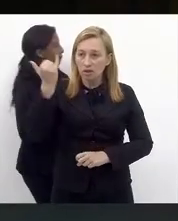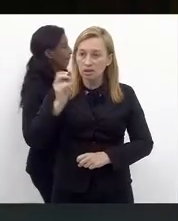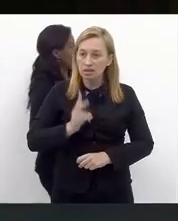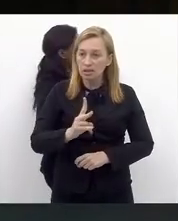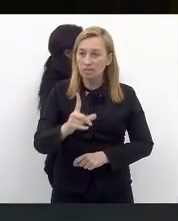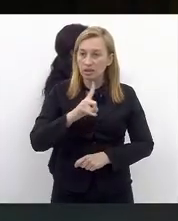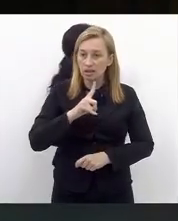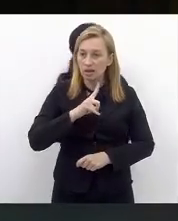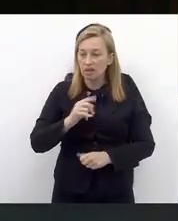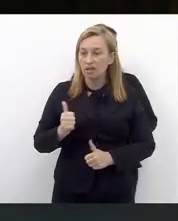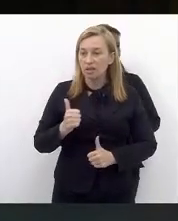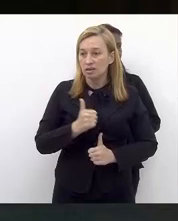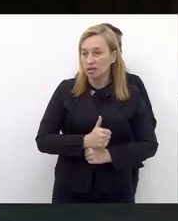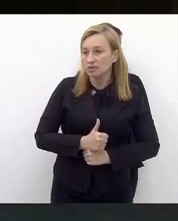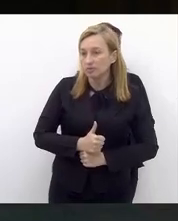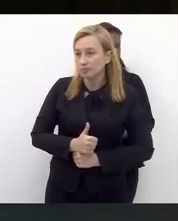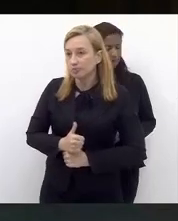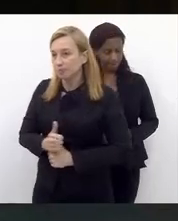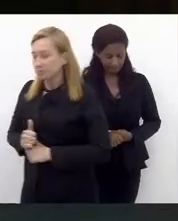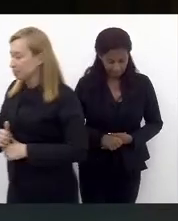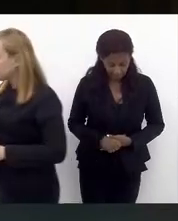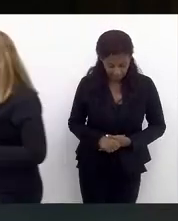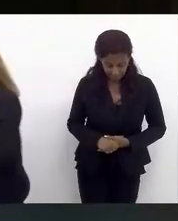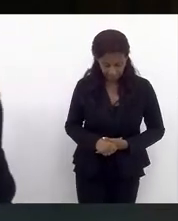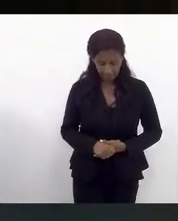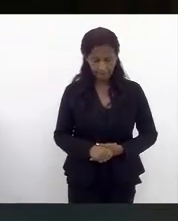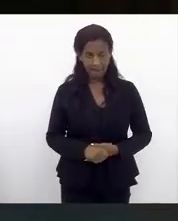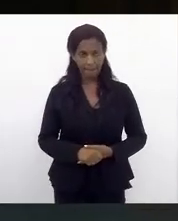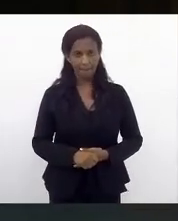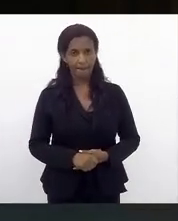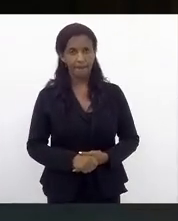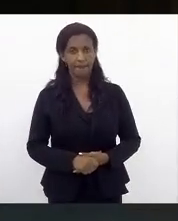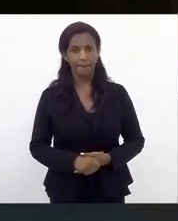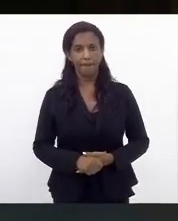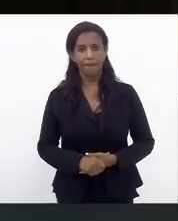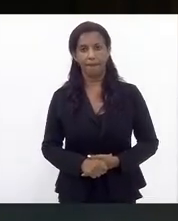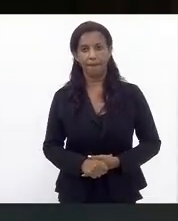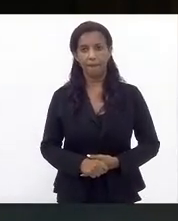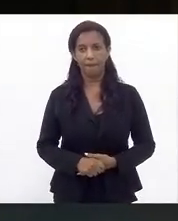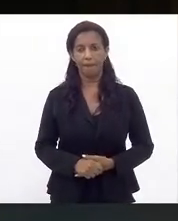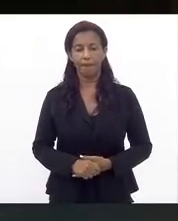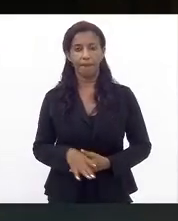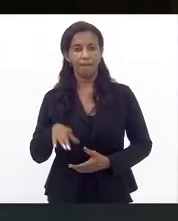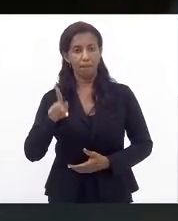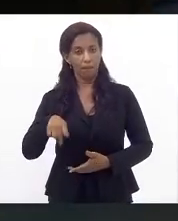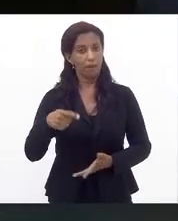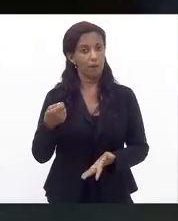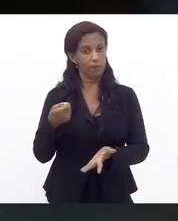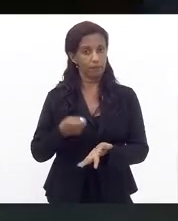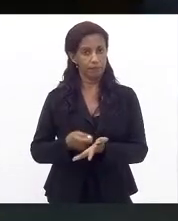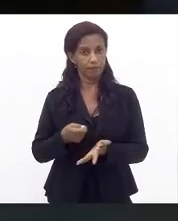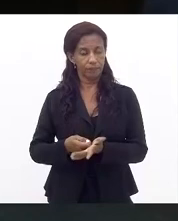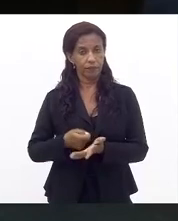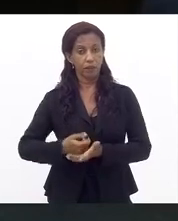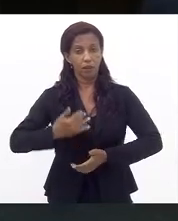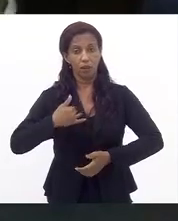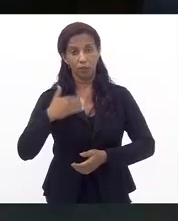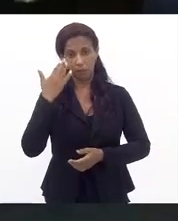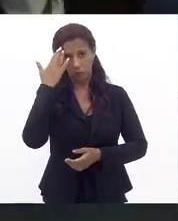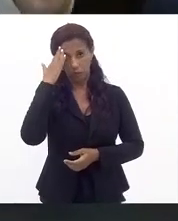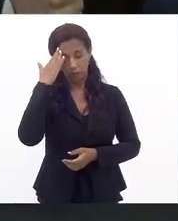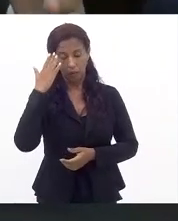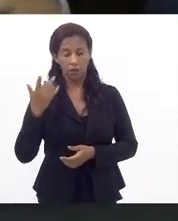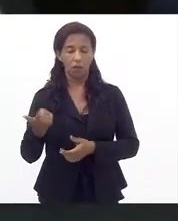não benefício uma necessidade contrapartida social a tela é obrigatória no meu entendimento